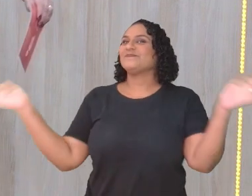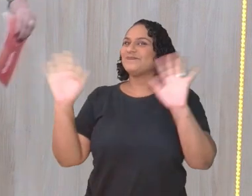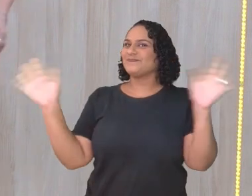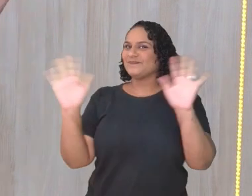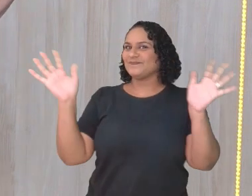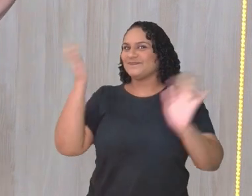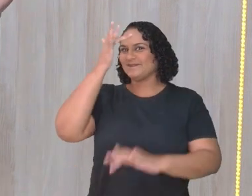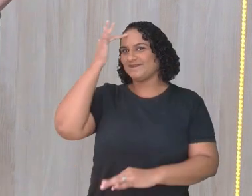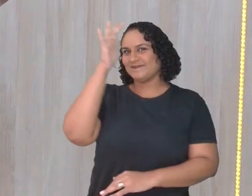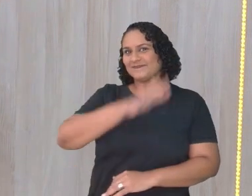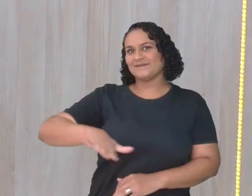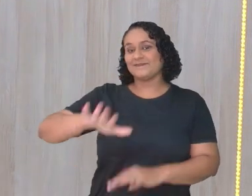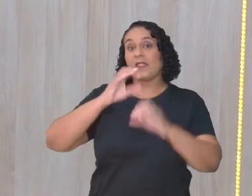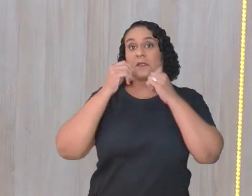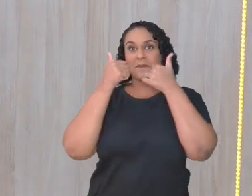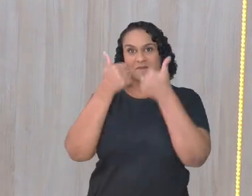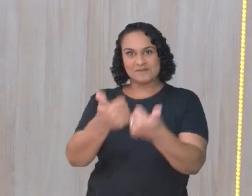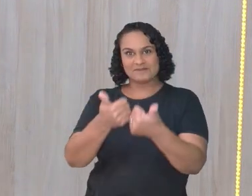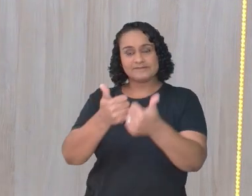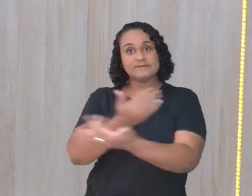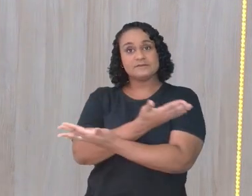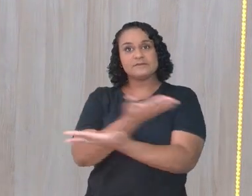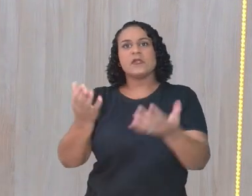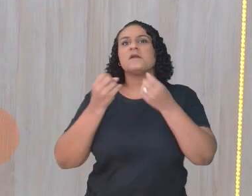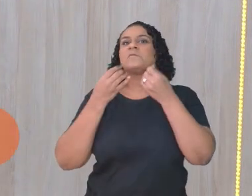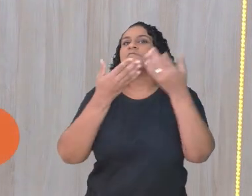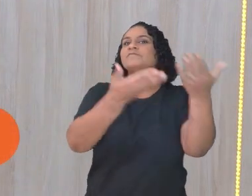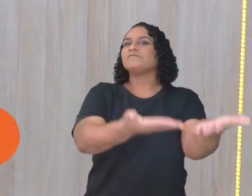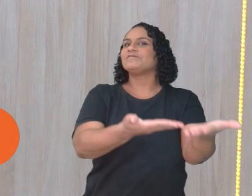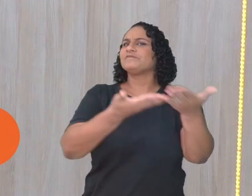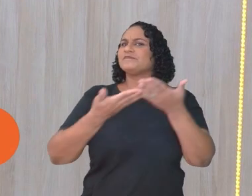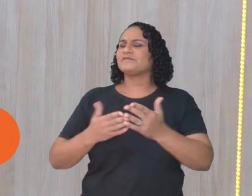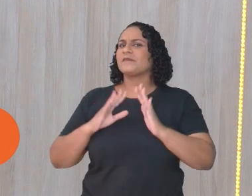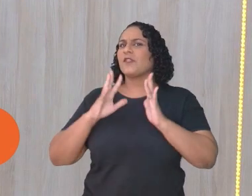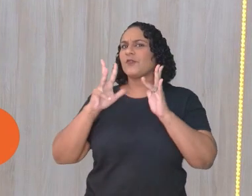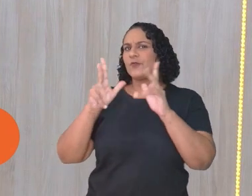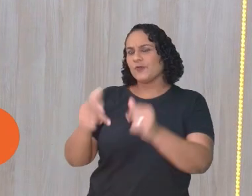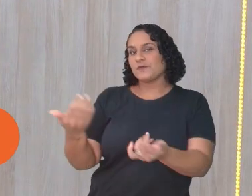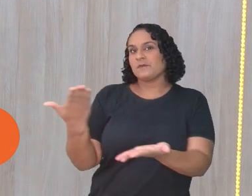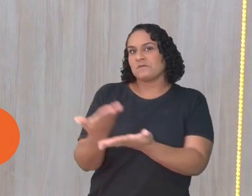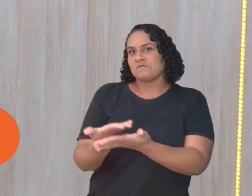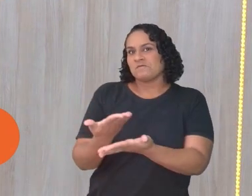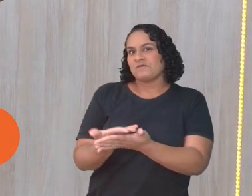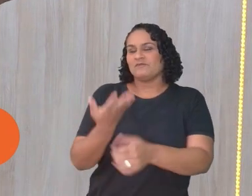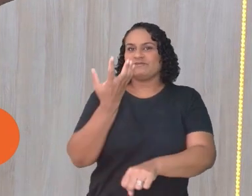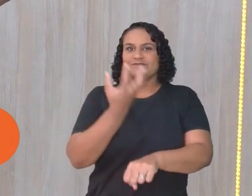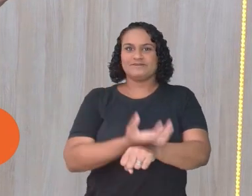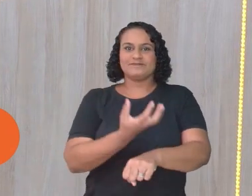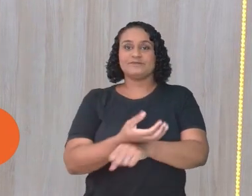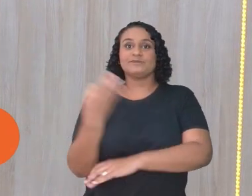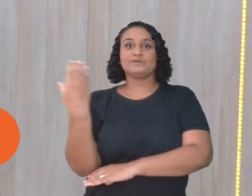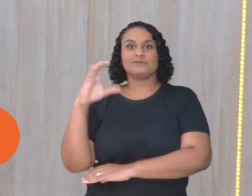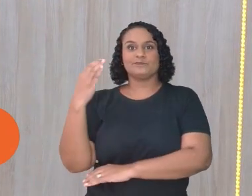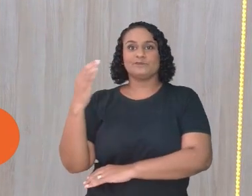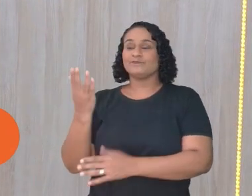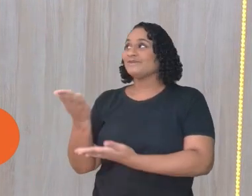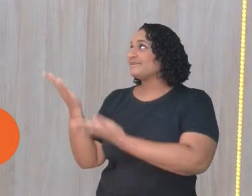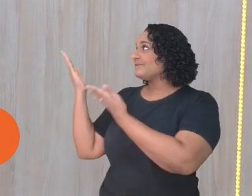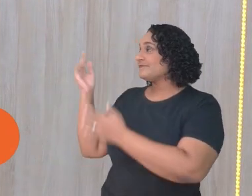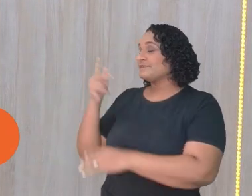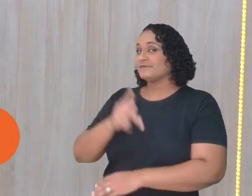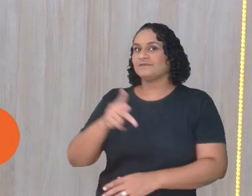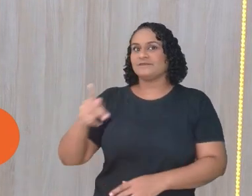Olá, pessoal, tudo bem com vocês? Bem-vindos e bem-vindas para mais uma aula de ciências. Sou a professora Cláudia